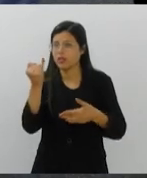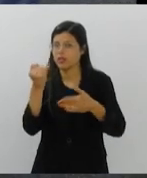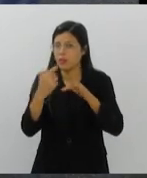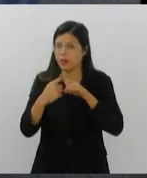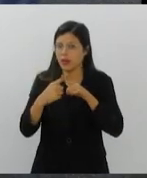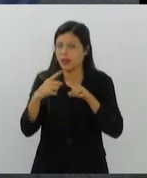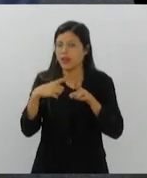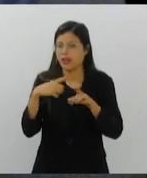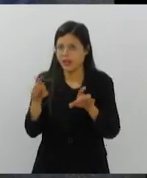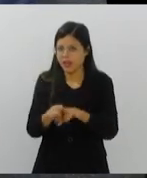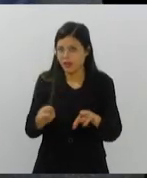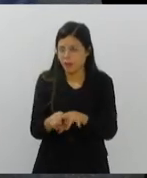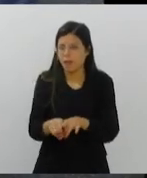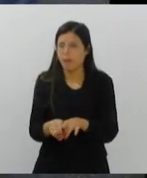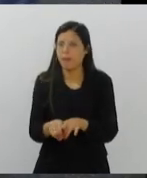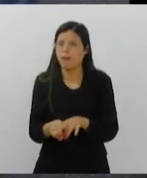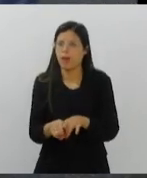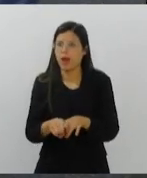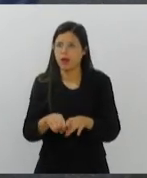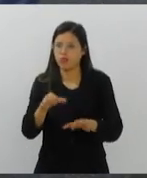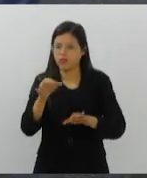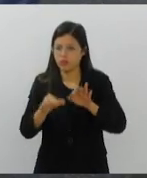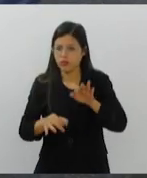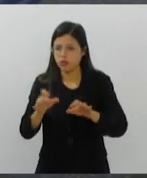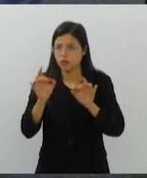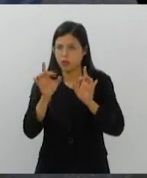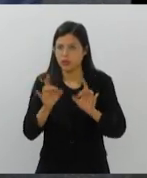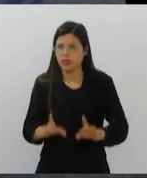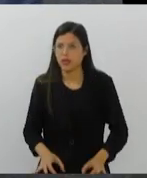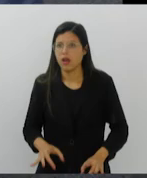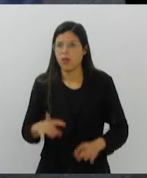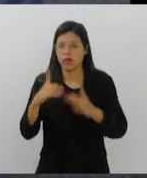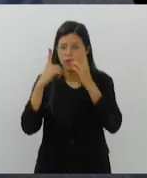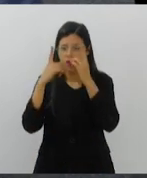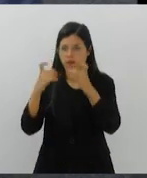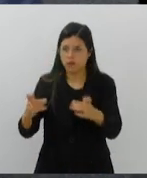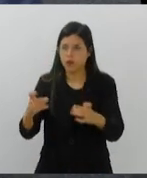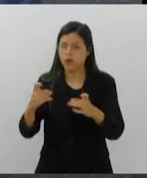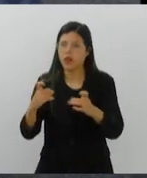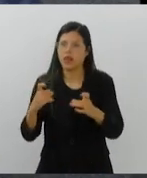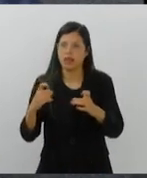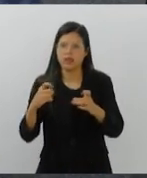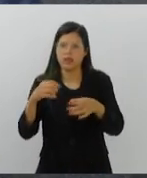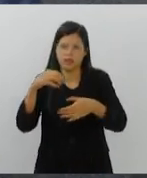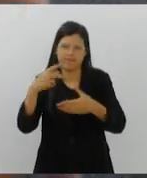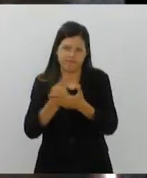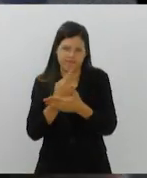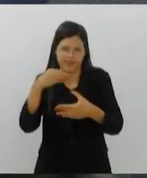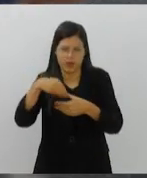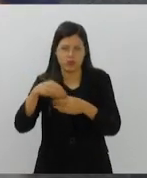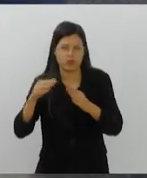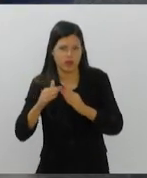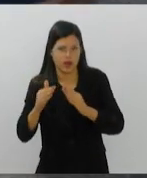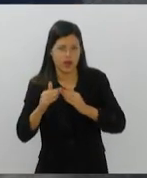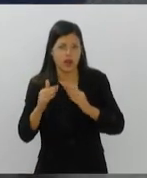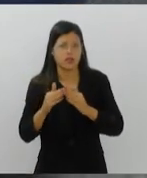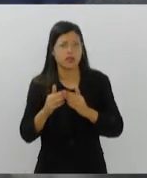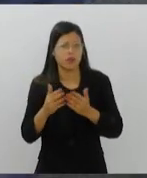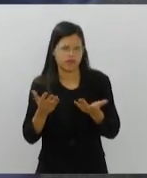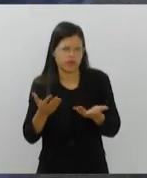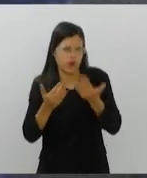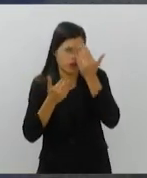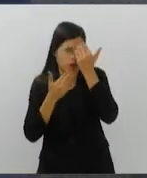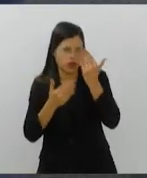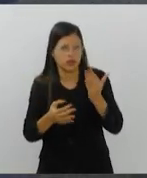o Juizado Especial da Violência Doméstica e Familiar. Então, eu quero agradecer aqui o parecer